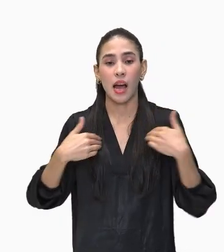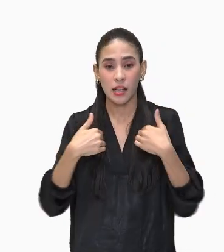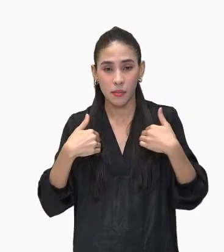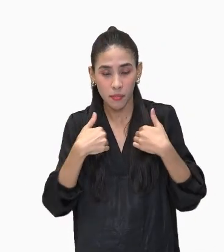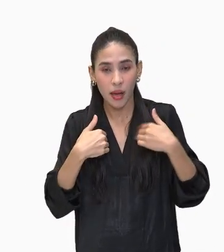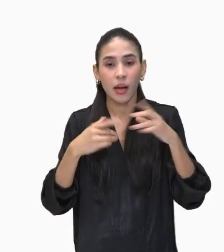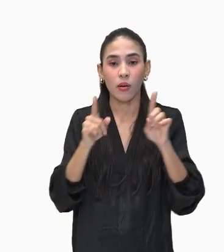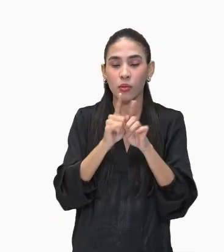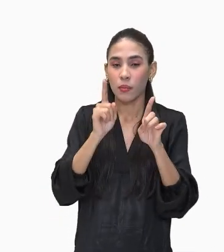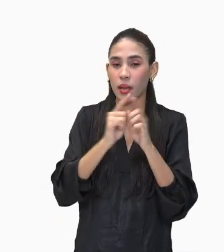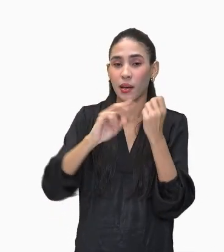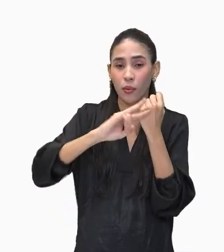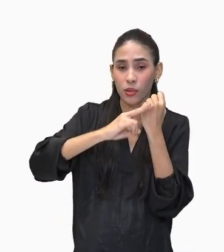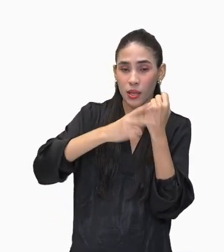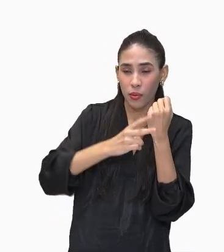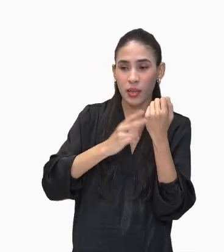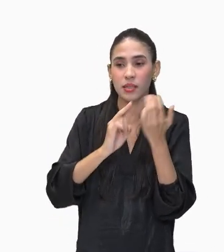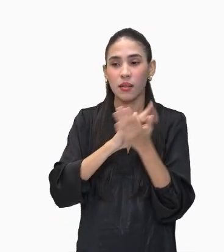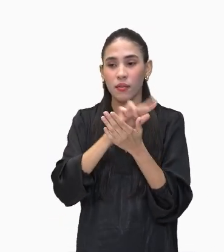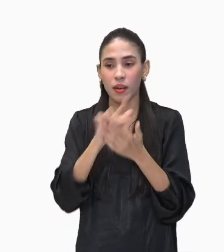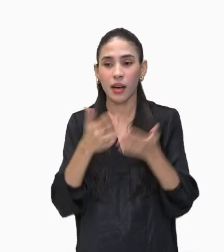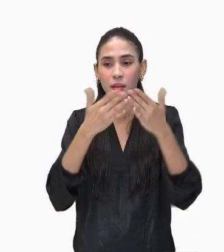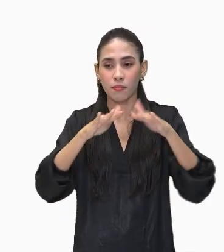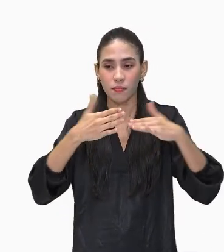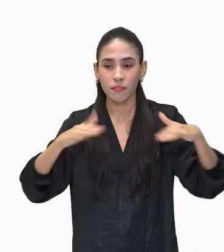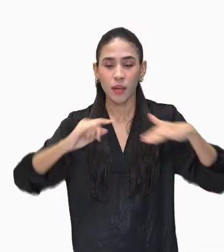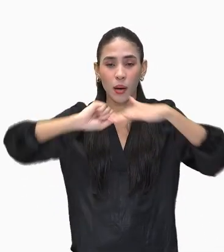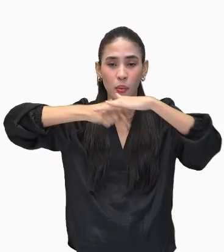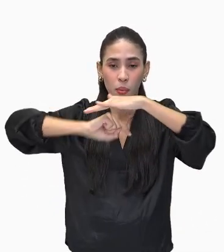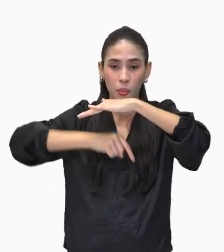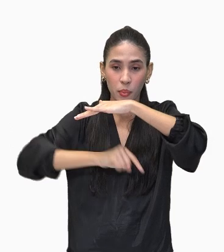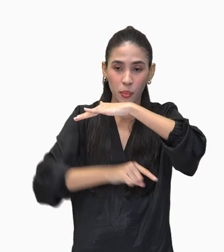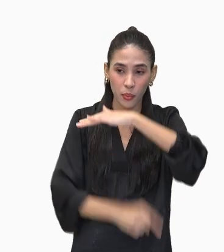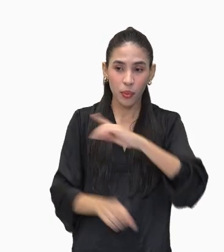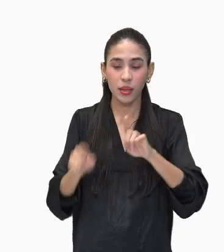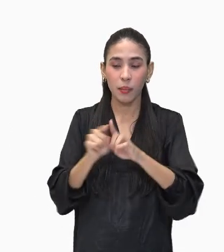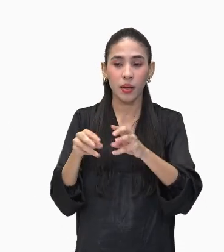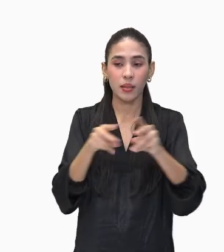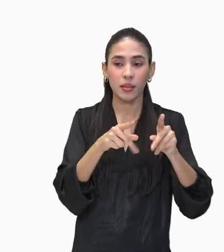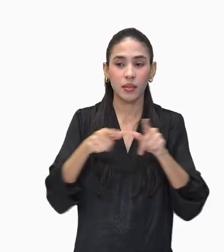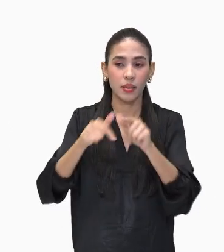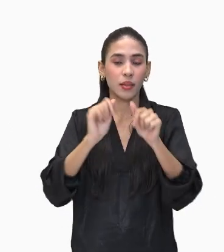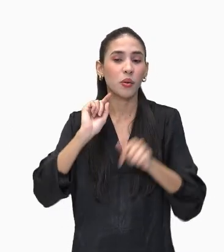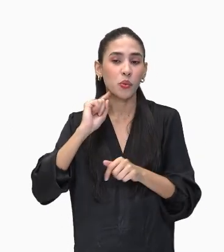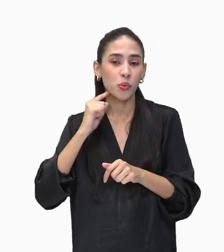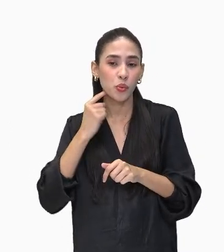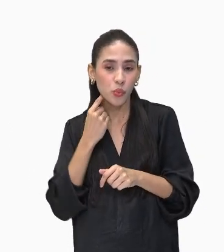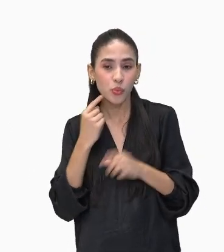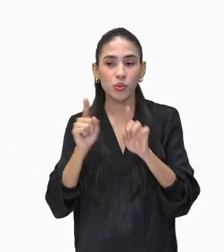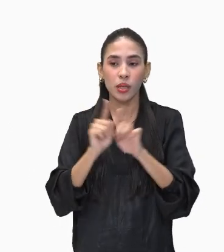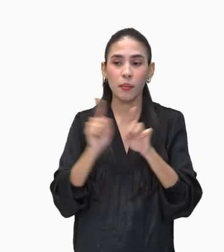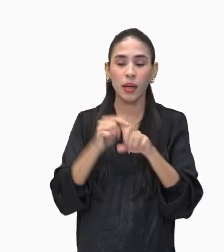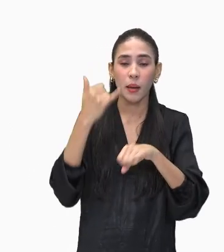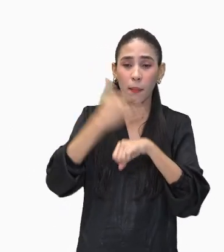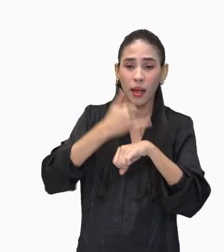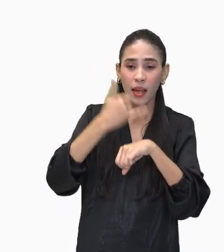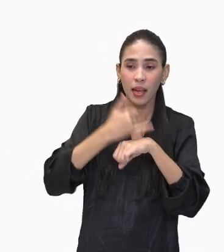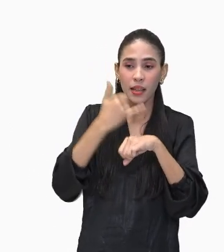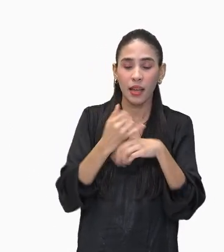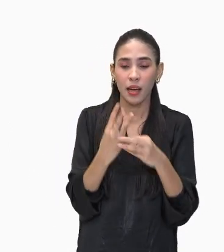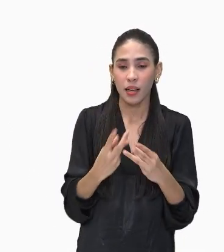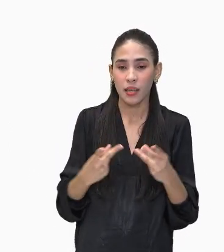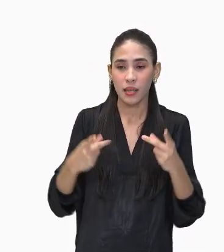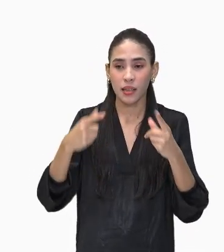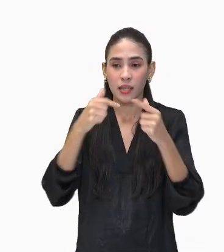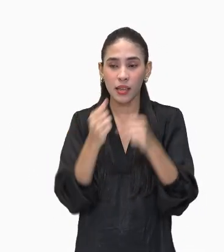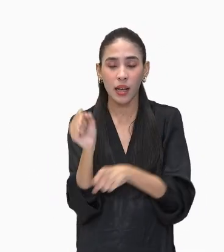lençóis freáticos, eleva a acidez do solo, corrói estruturas metálicas, construções e